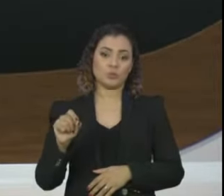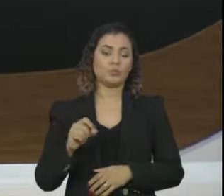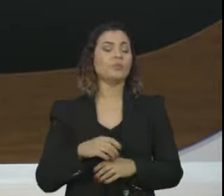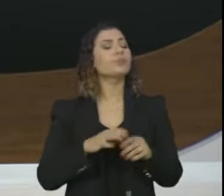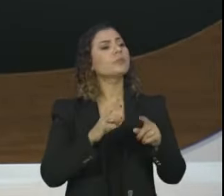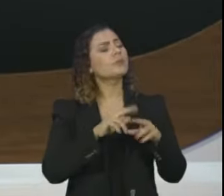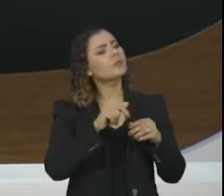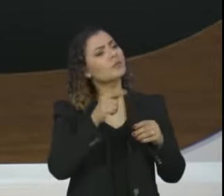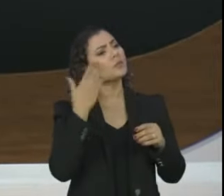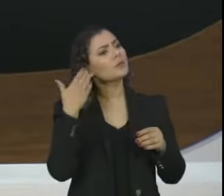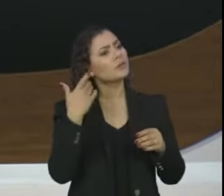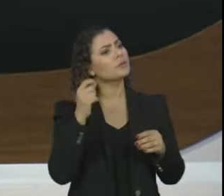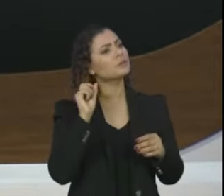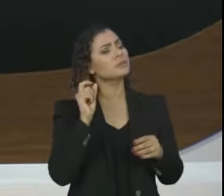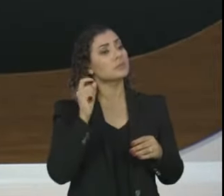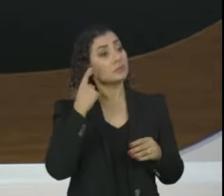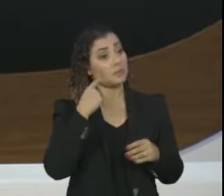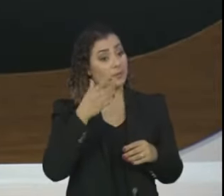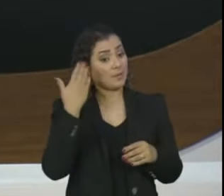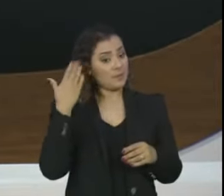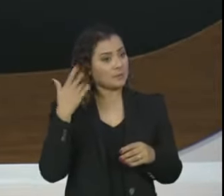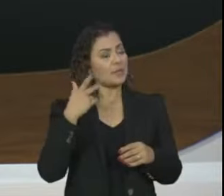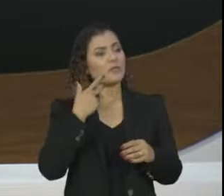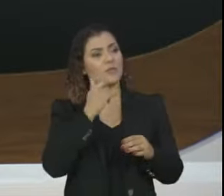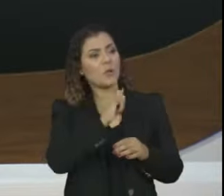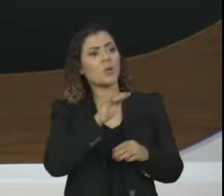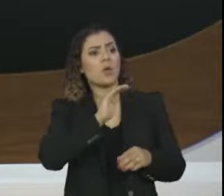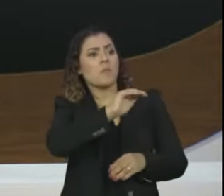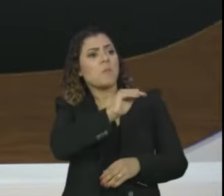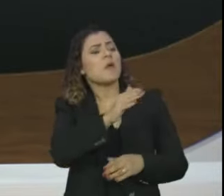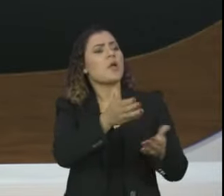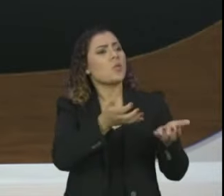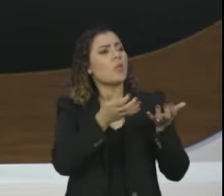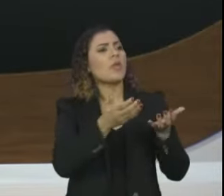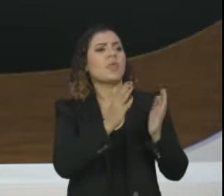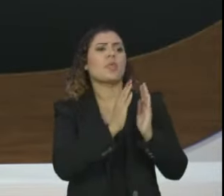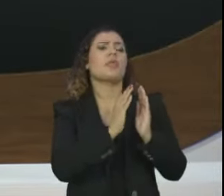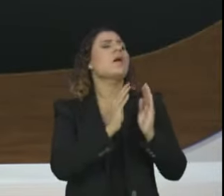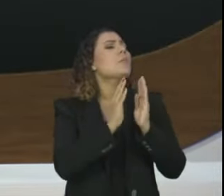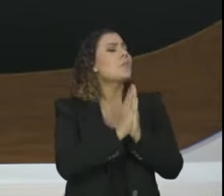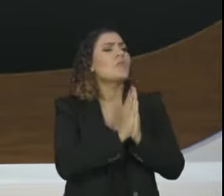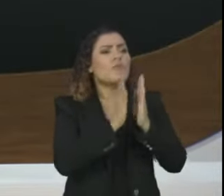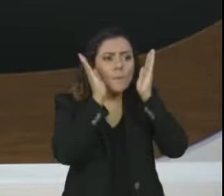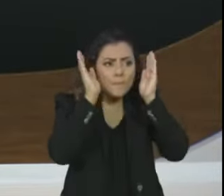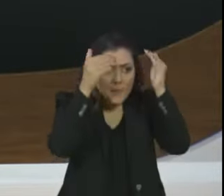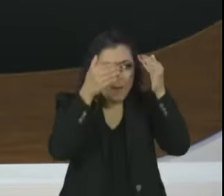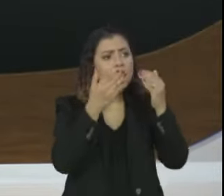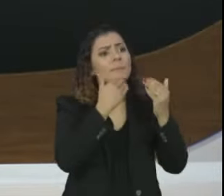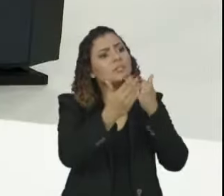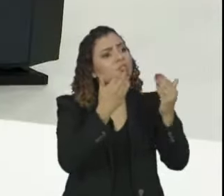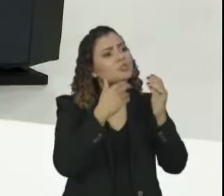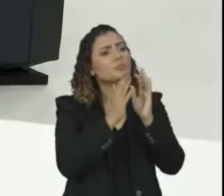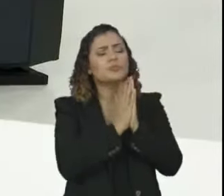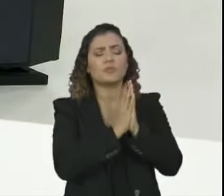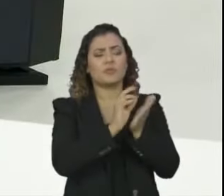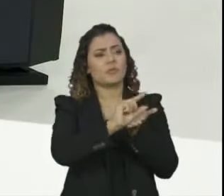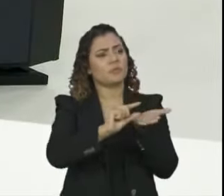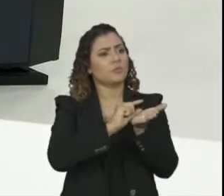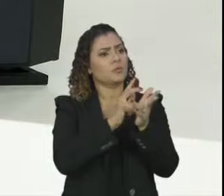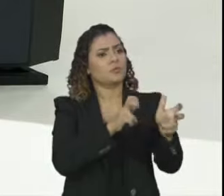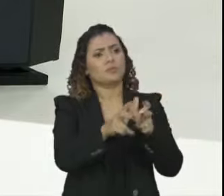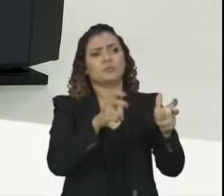aqui disse que se precisa lá iria o Papa para pedir por mais vacinas para o Brasil dentro dos esforços diplomáticos